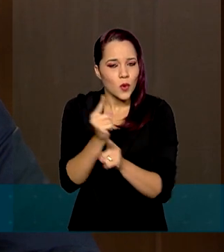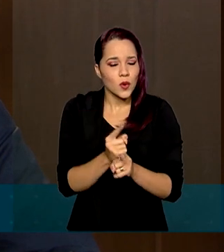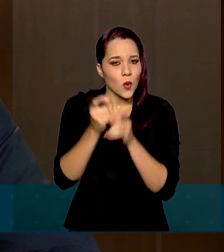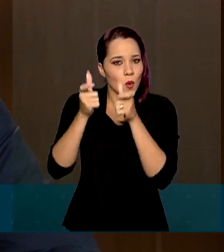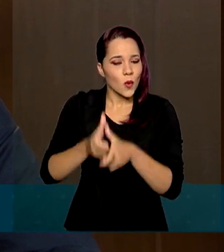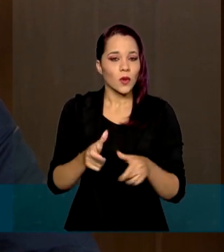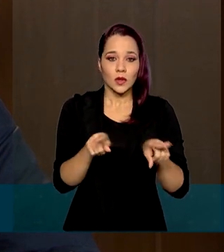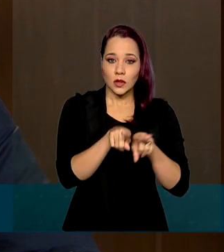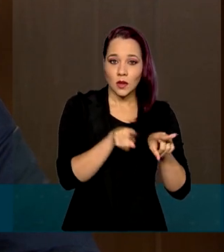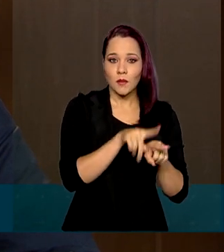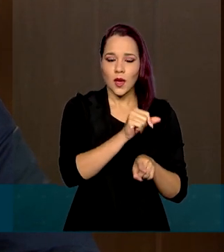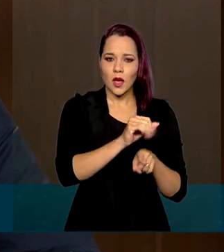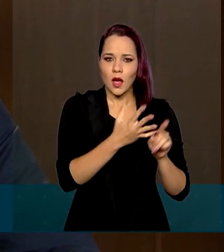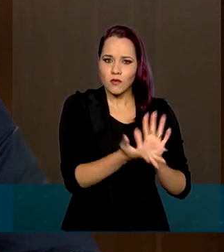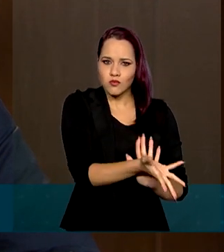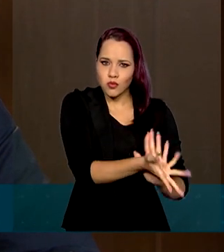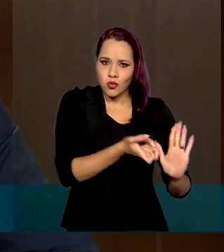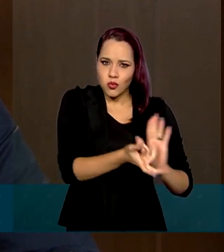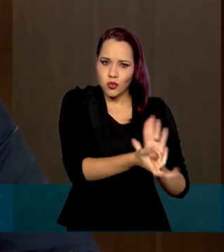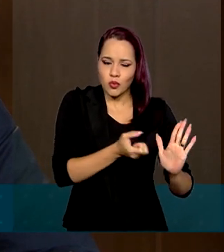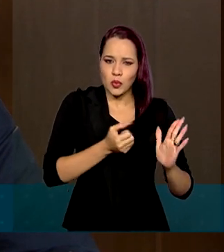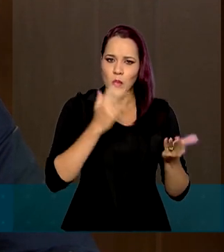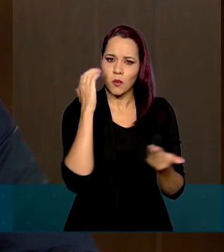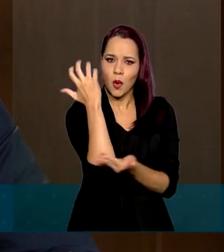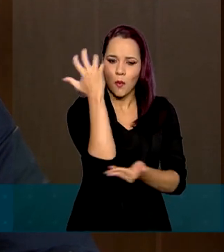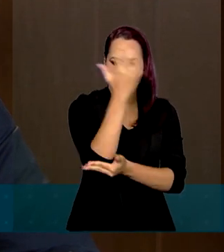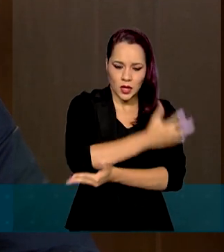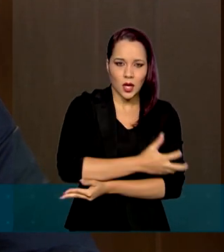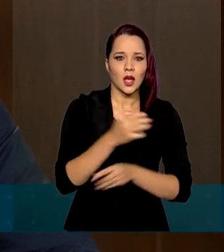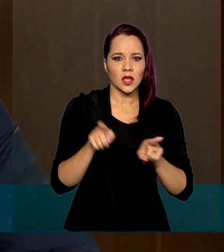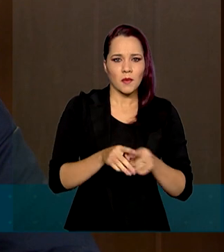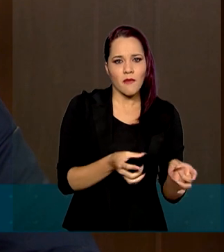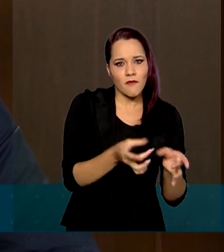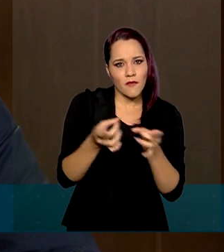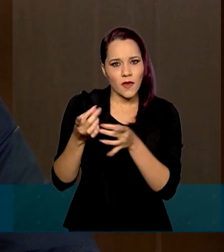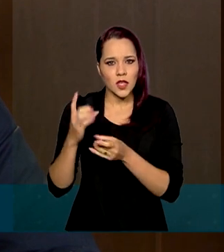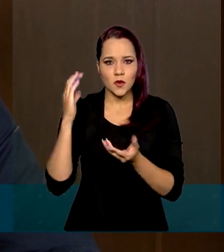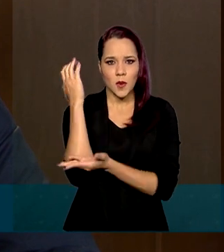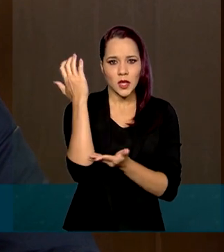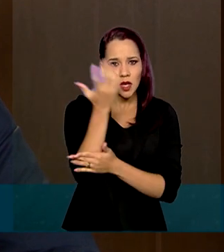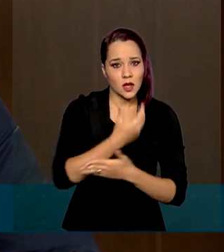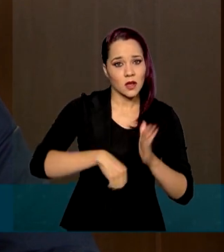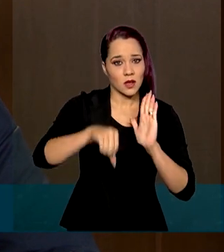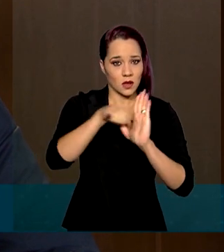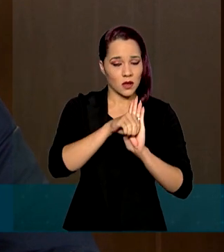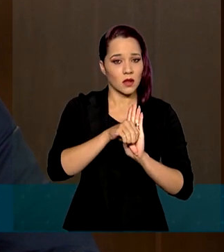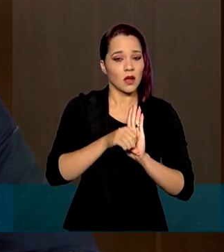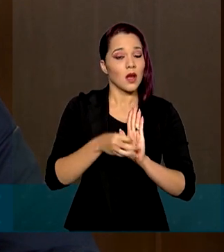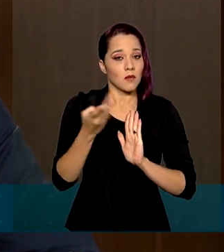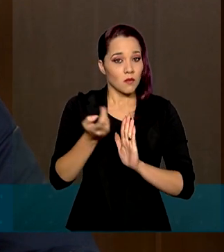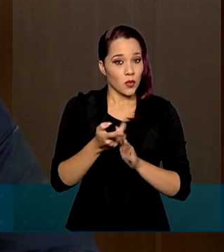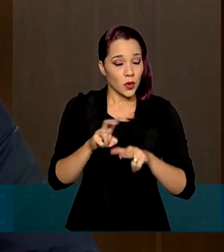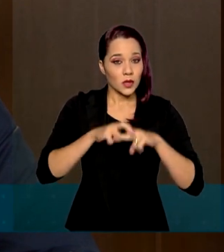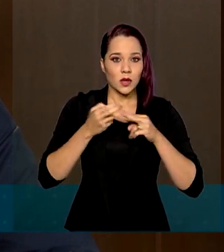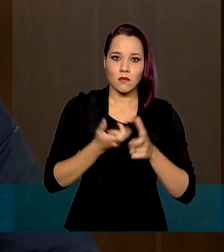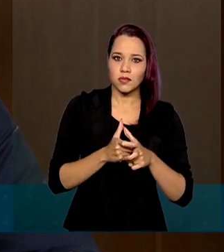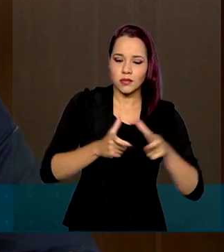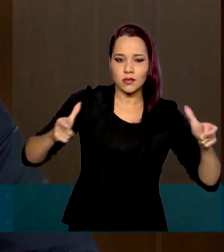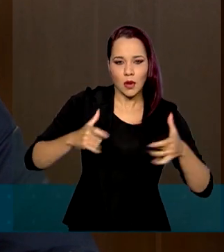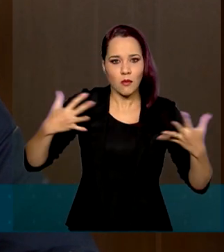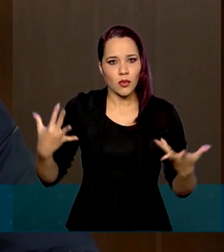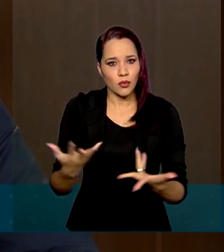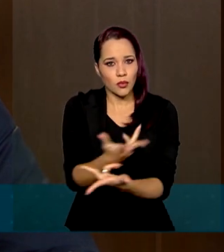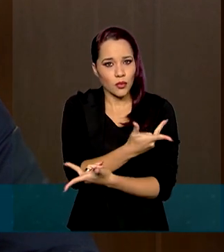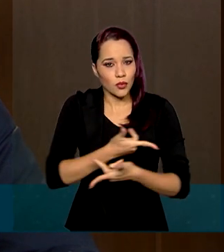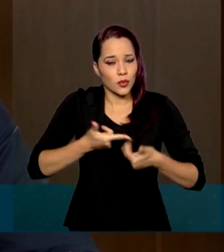mas também a extração ilegal de madeira e a biopirataria. Por isso, estamos ampliando e aperfeiçoando